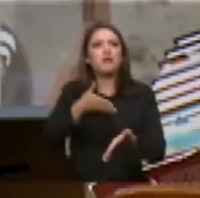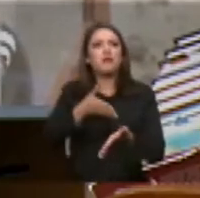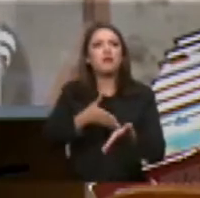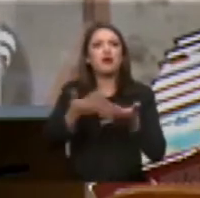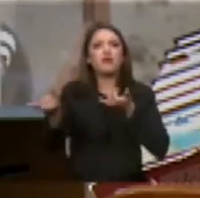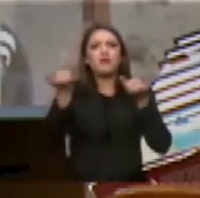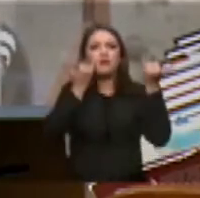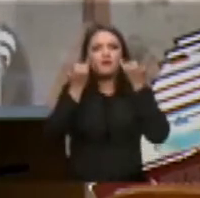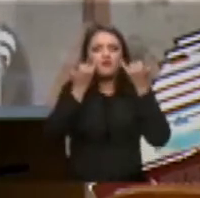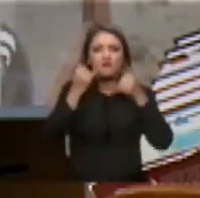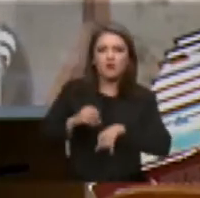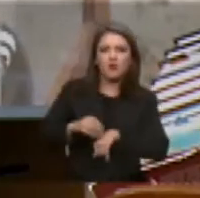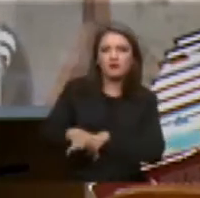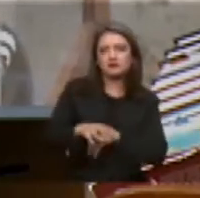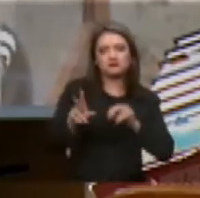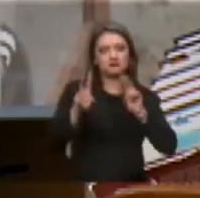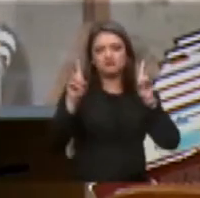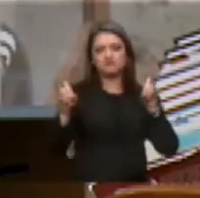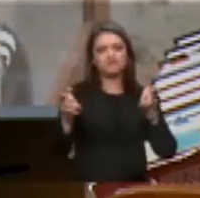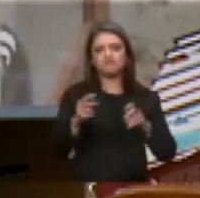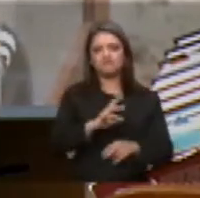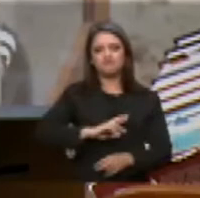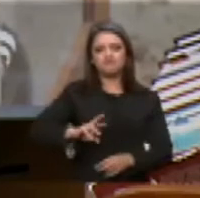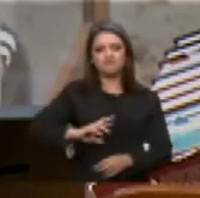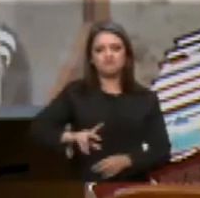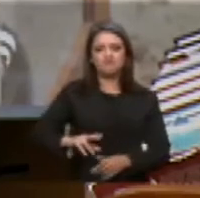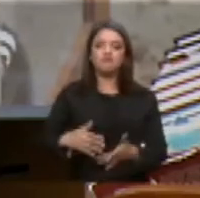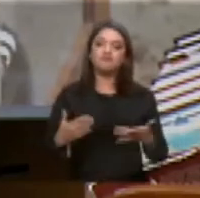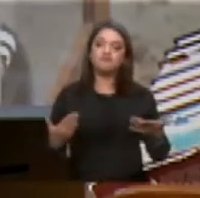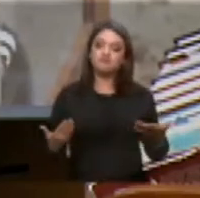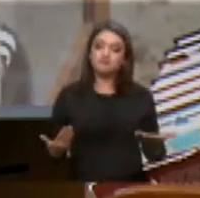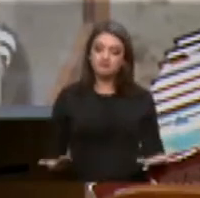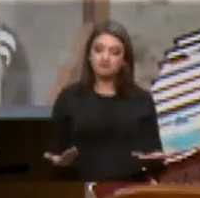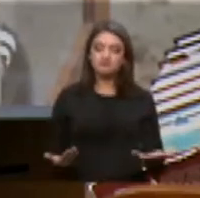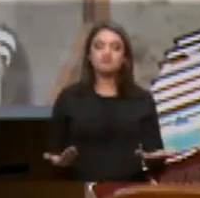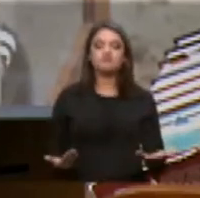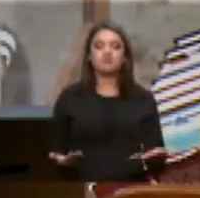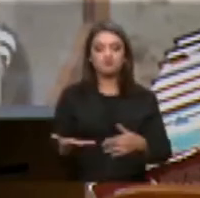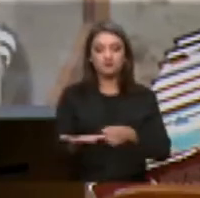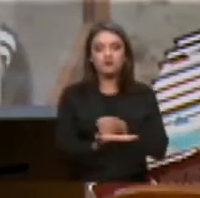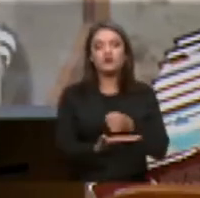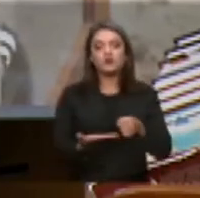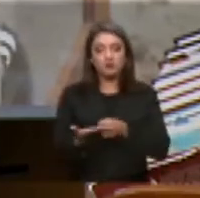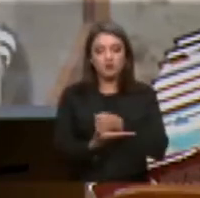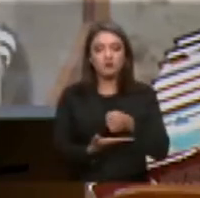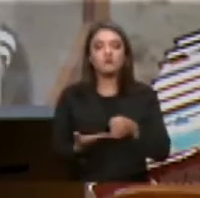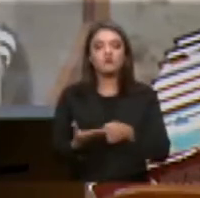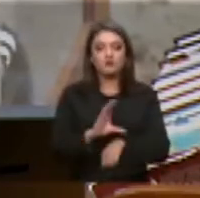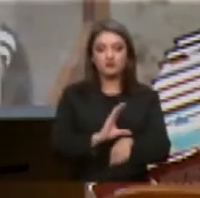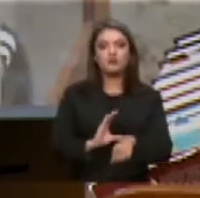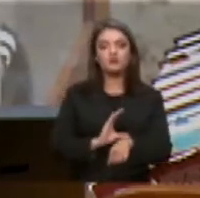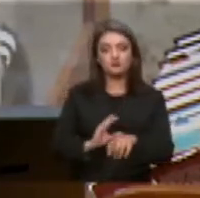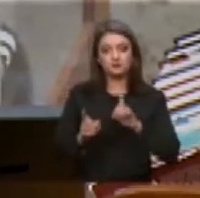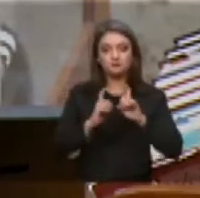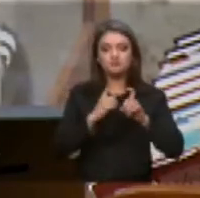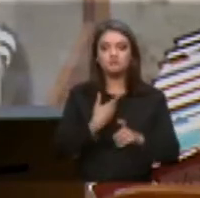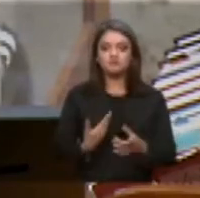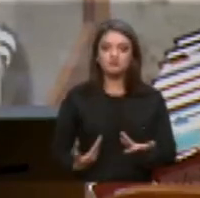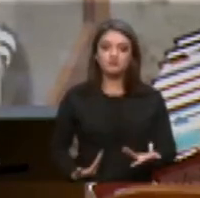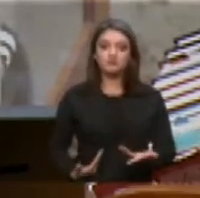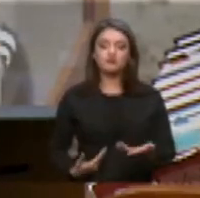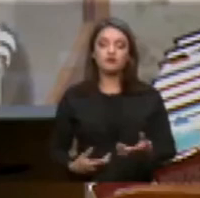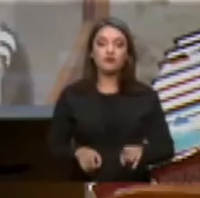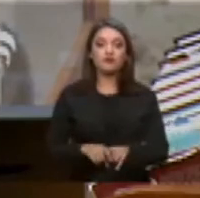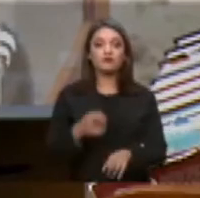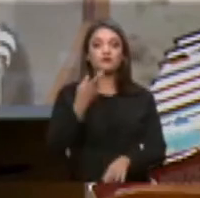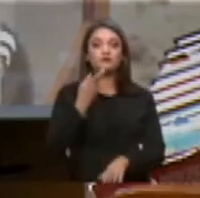no tocante à matéria de que se cuida na espécie, desse importante princípio constitucional da administração pública. Quero dizer